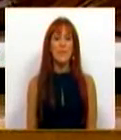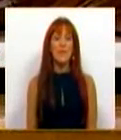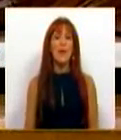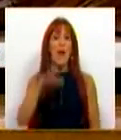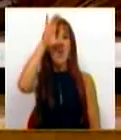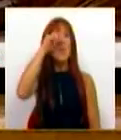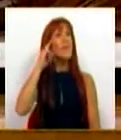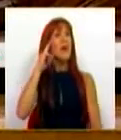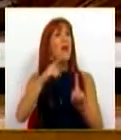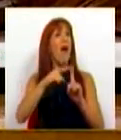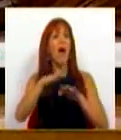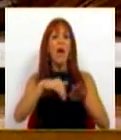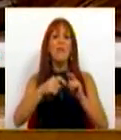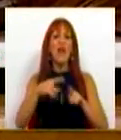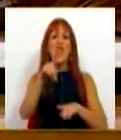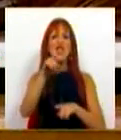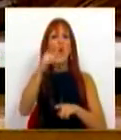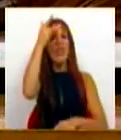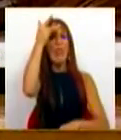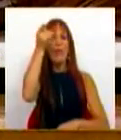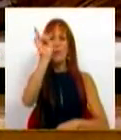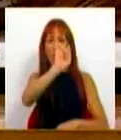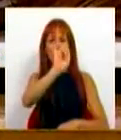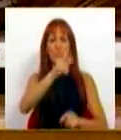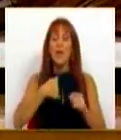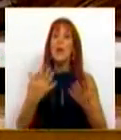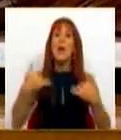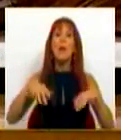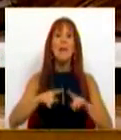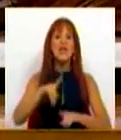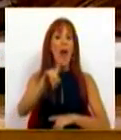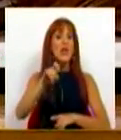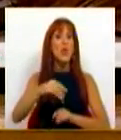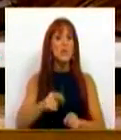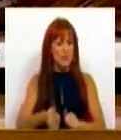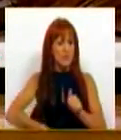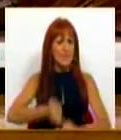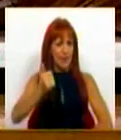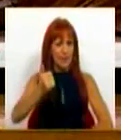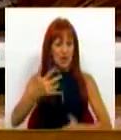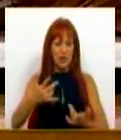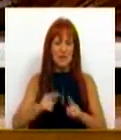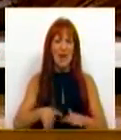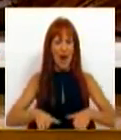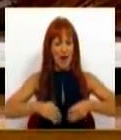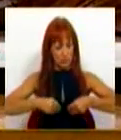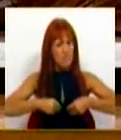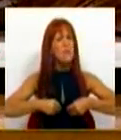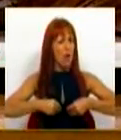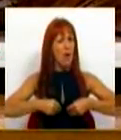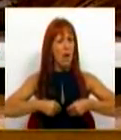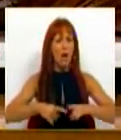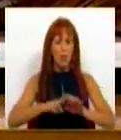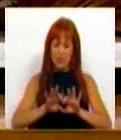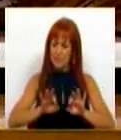Não governamos para fazer as escolhas mais fáceis, mas sim as escolhas certas. E assumimo-las